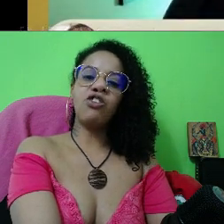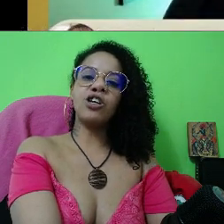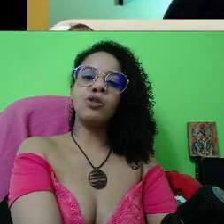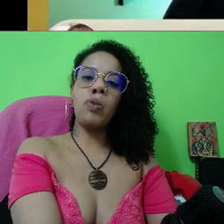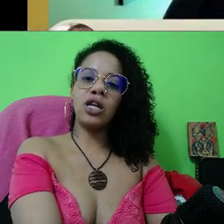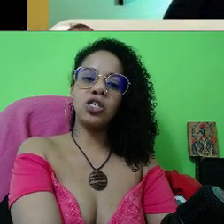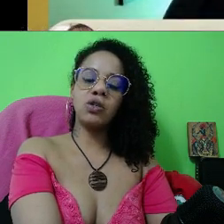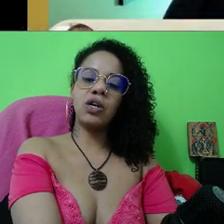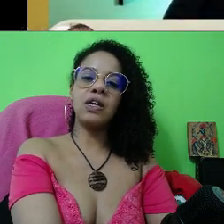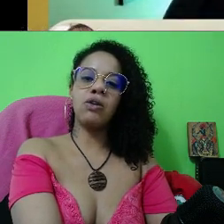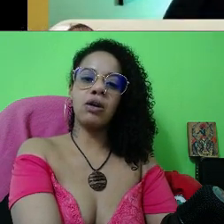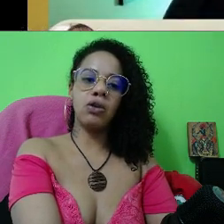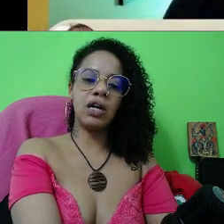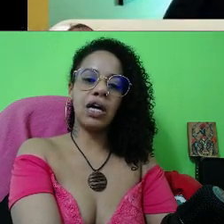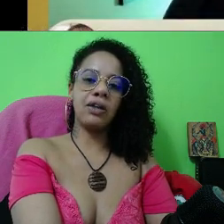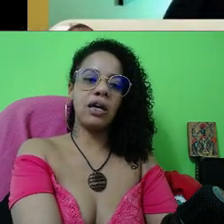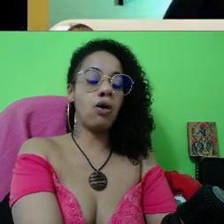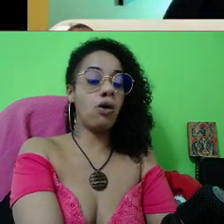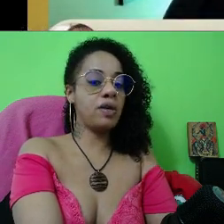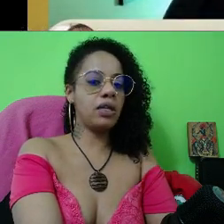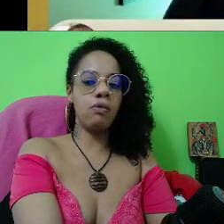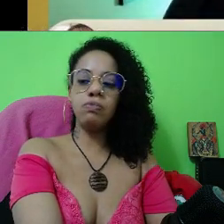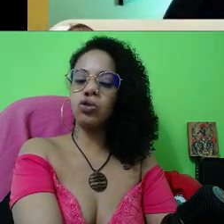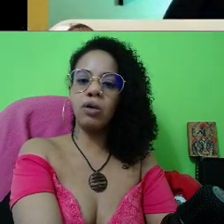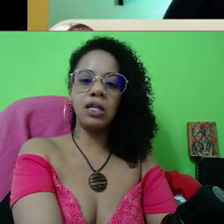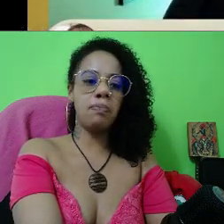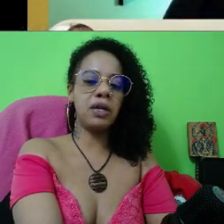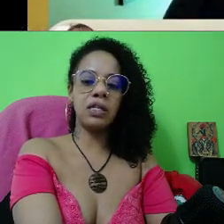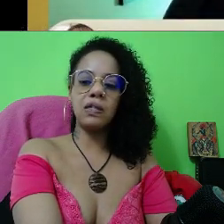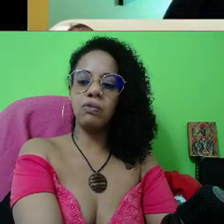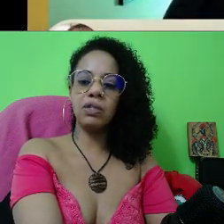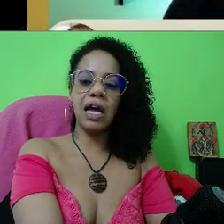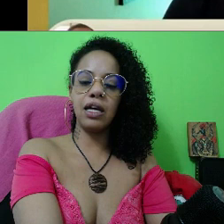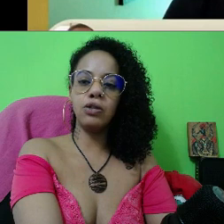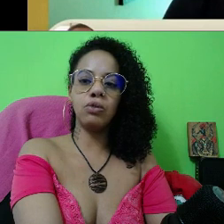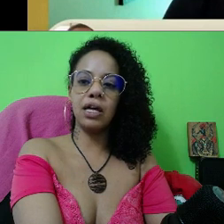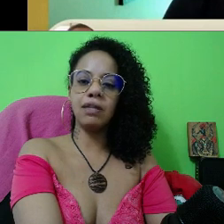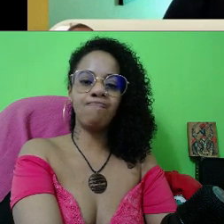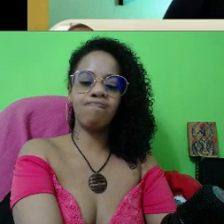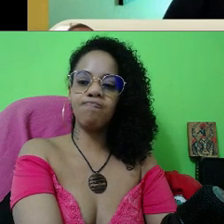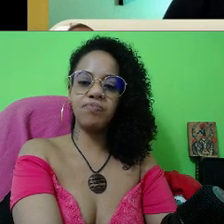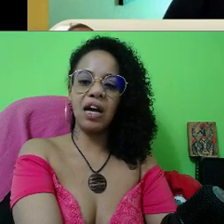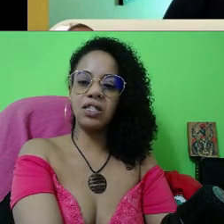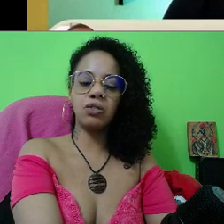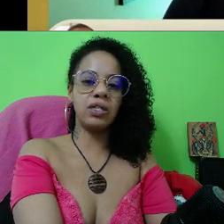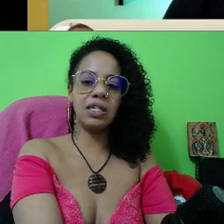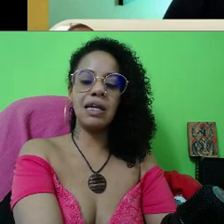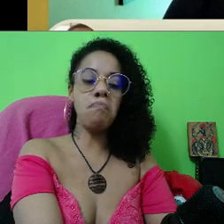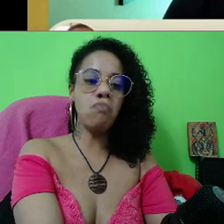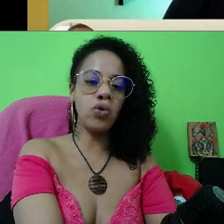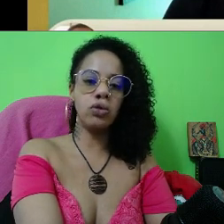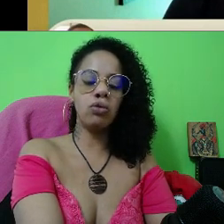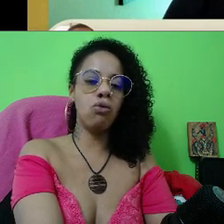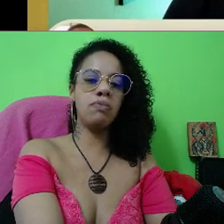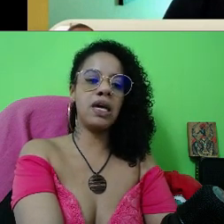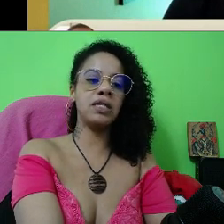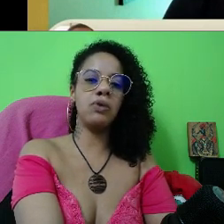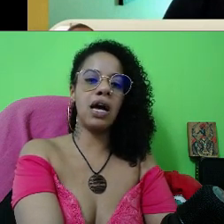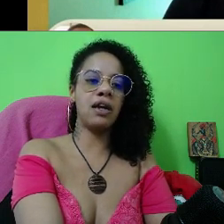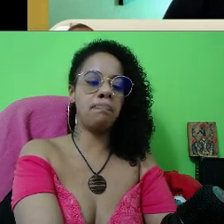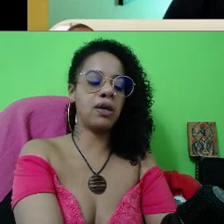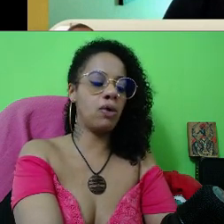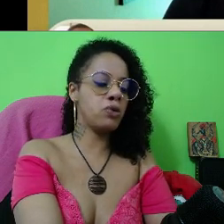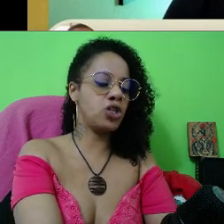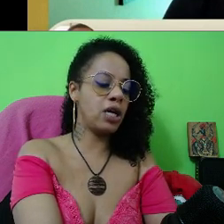que esforço para distorcer O que é colocado em ou então tua interpretação da leitura das coisas é muito ruim